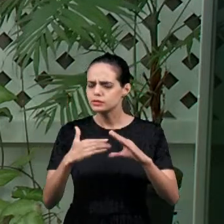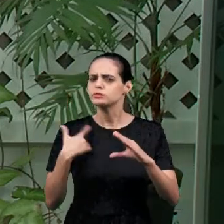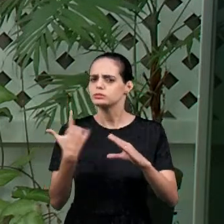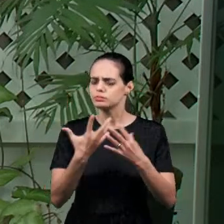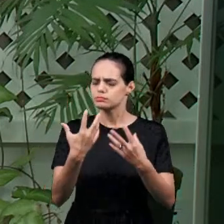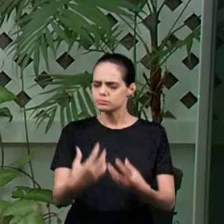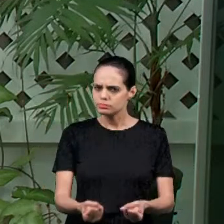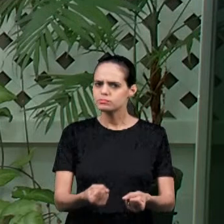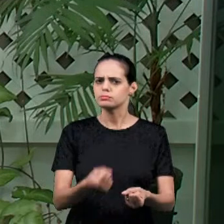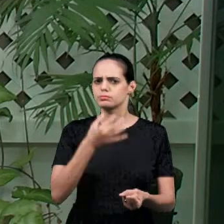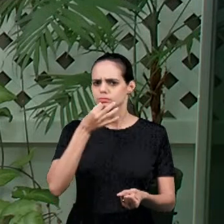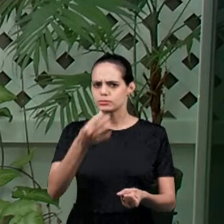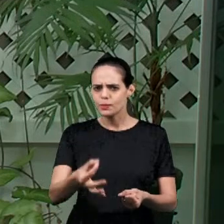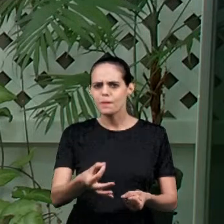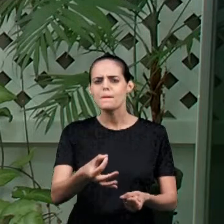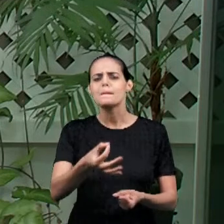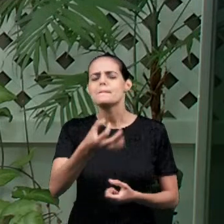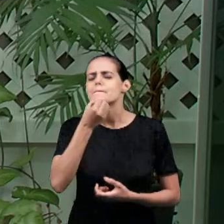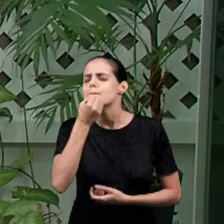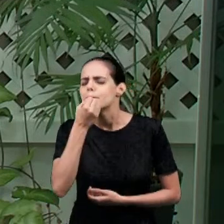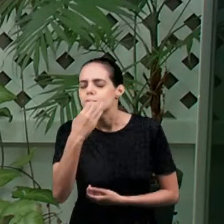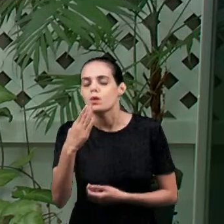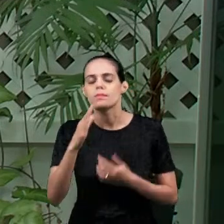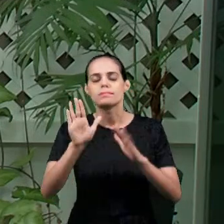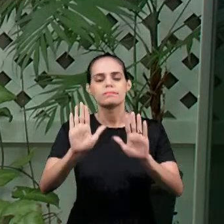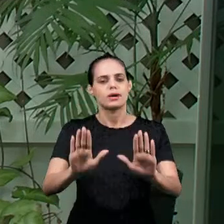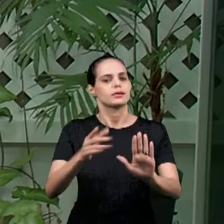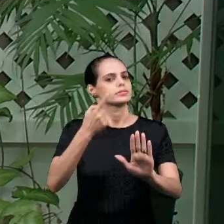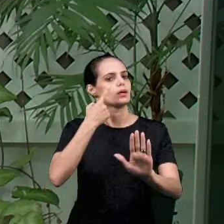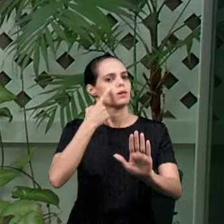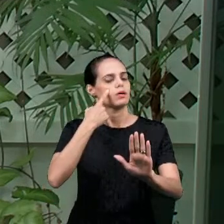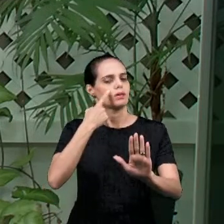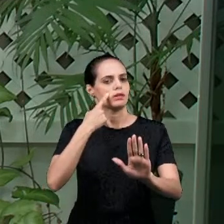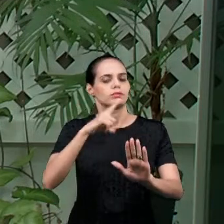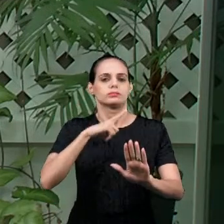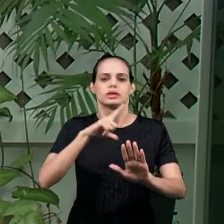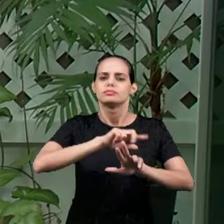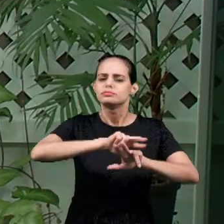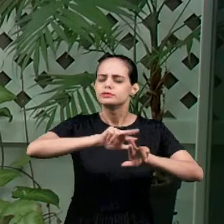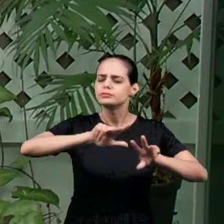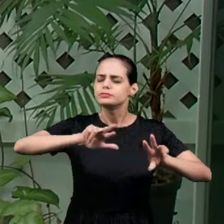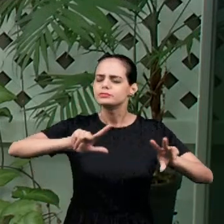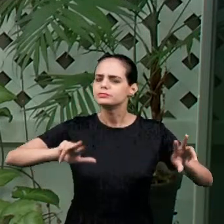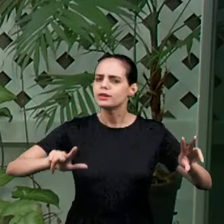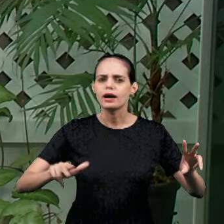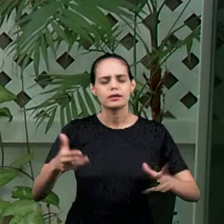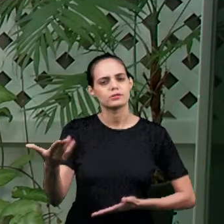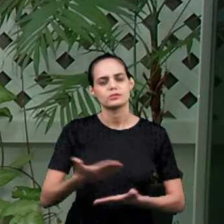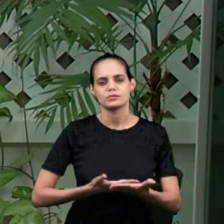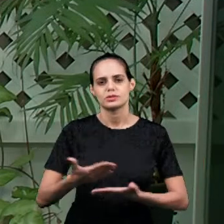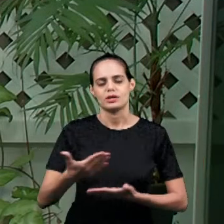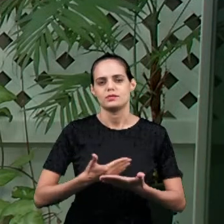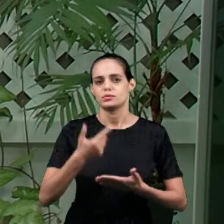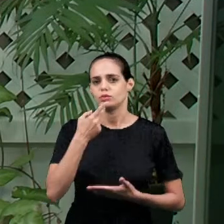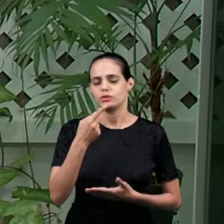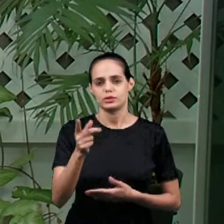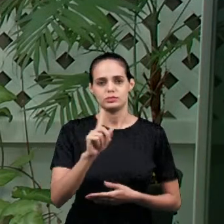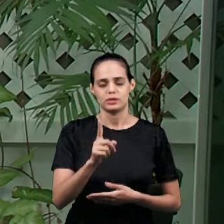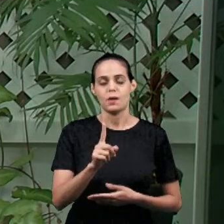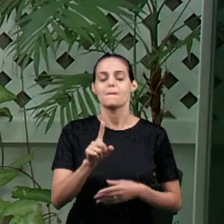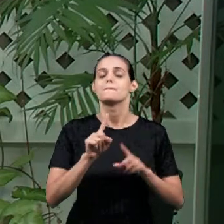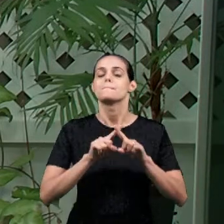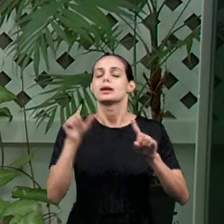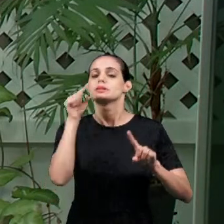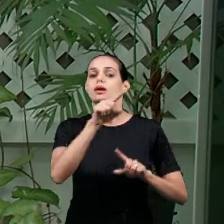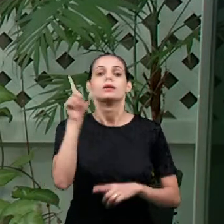bom. Mas vejam só, mas temos infinidades de outros que eu não estou mencionando aqui, mas nós temos, por exemplo, nos Estados